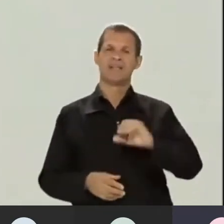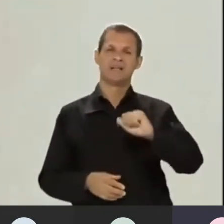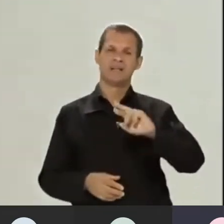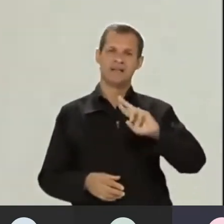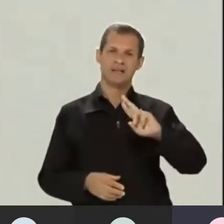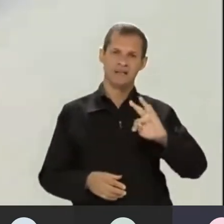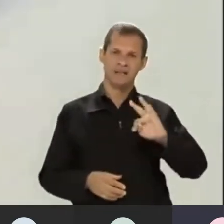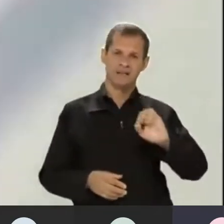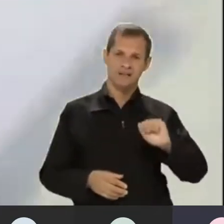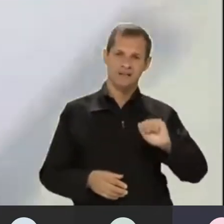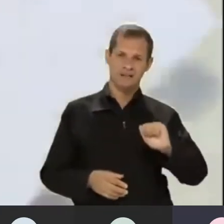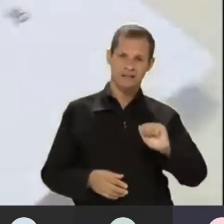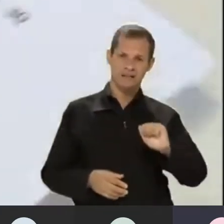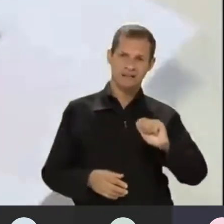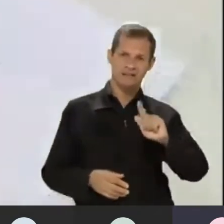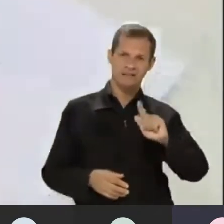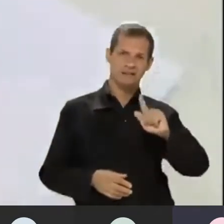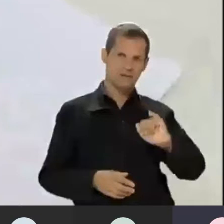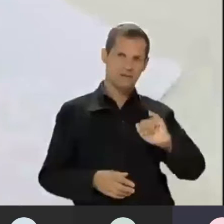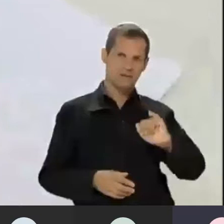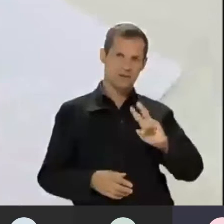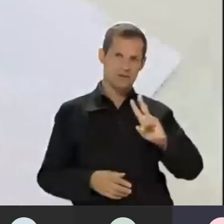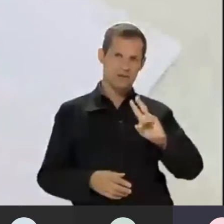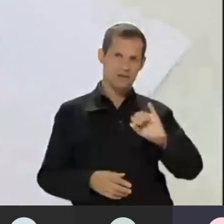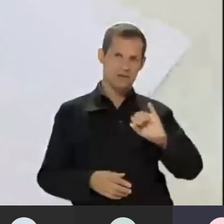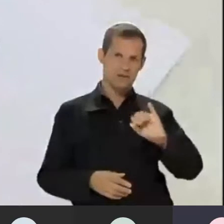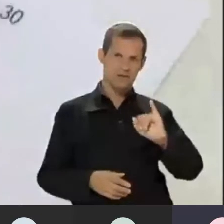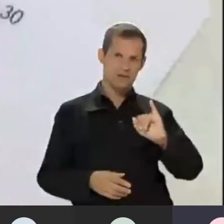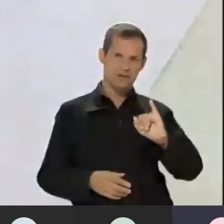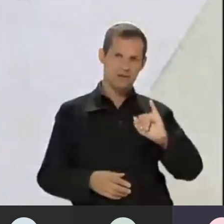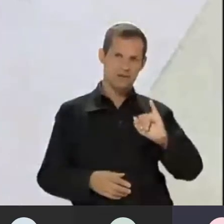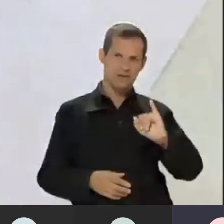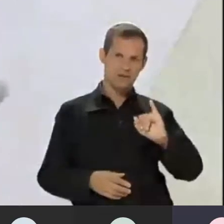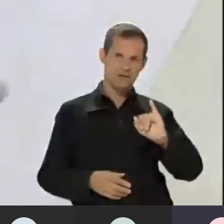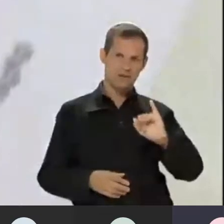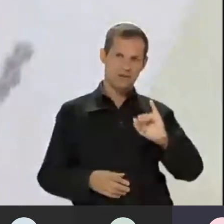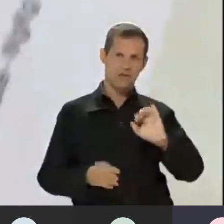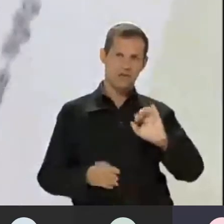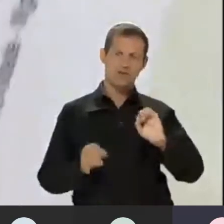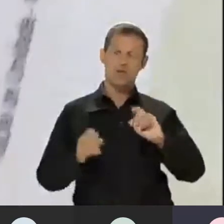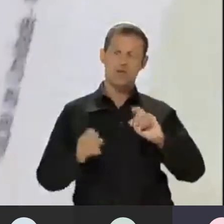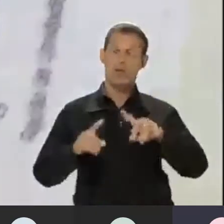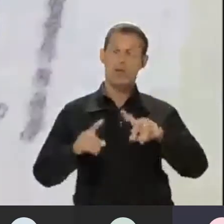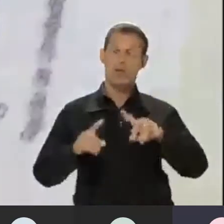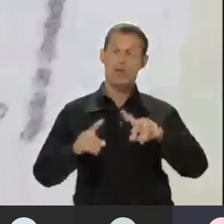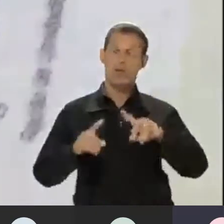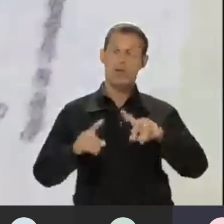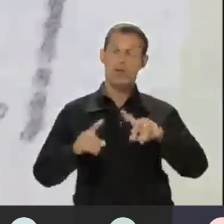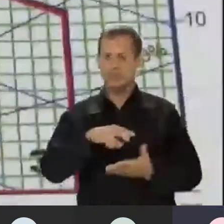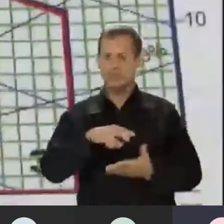a parte da carta de Givone. Tá? Então, novamente, eu imprimi aqui a carta de Givone.